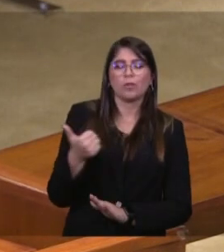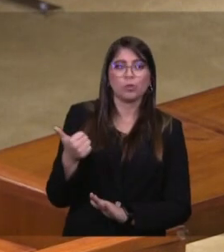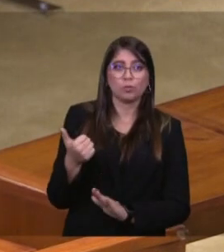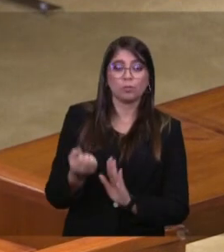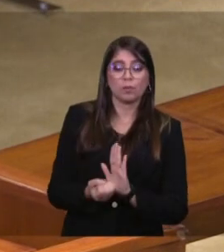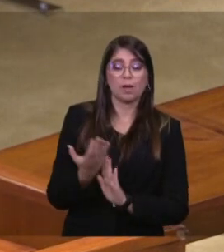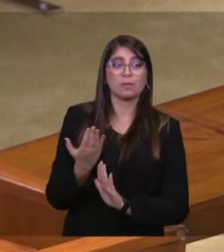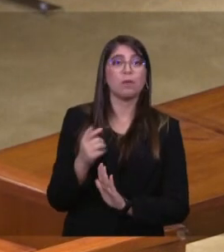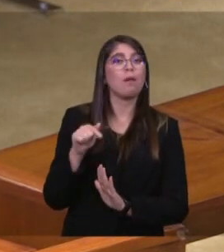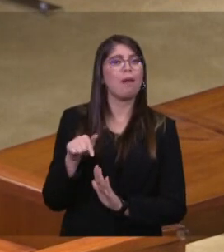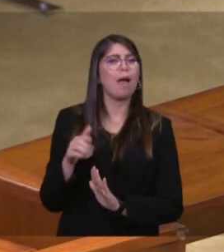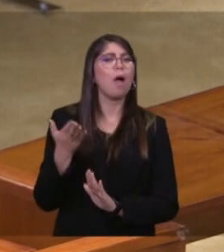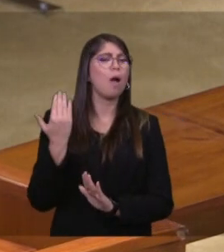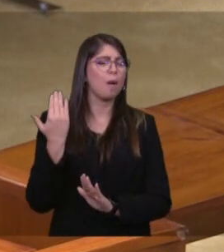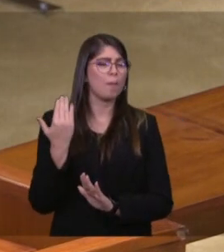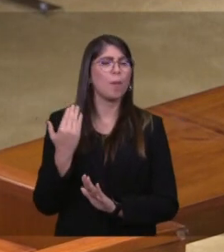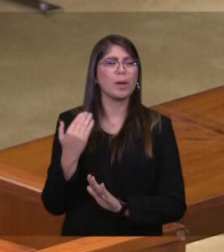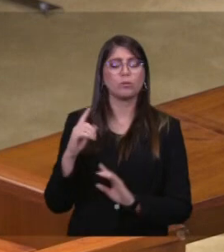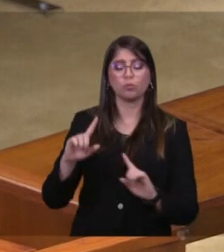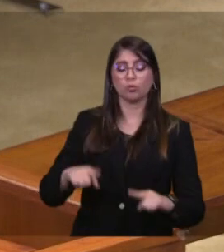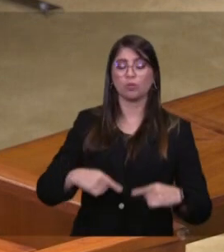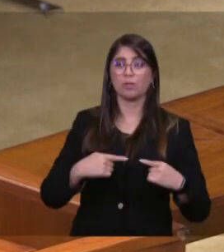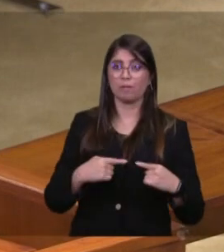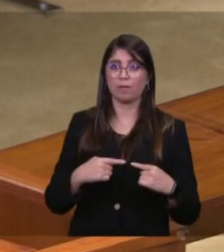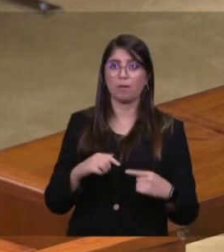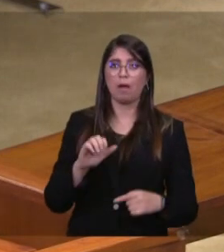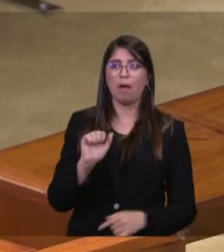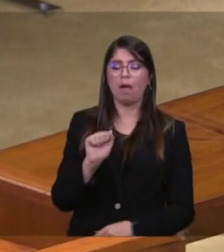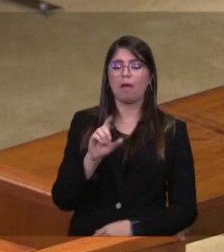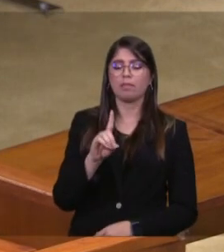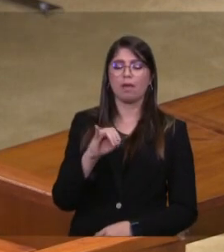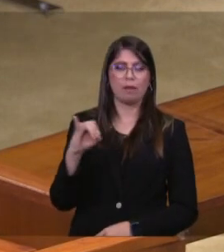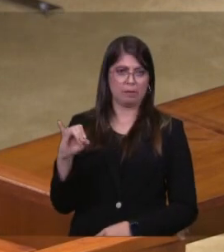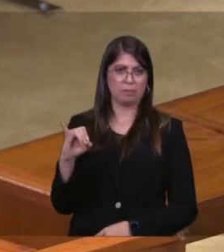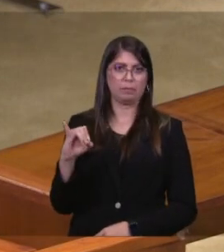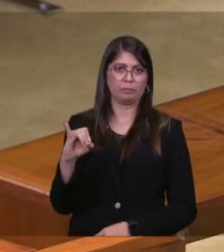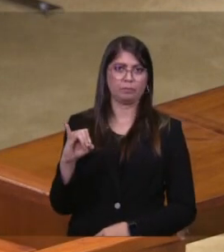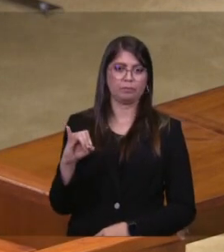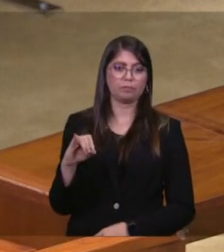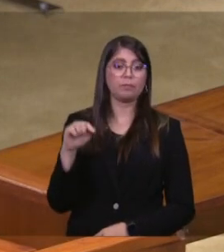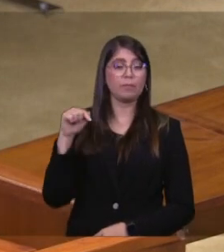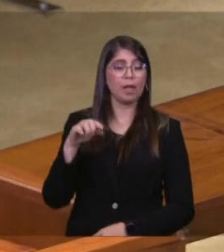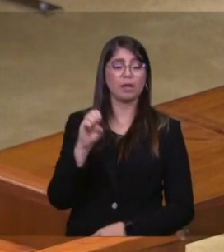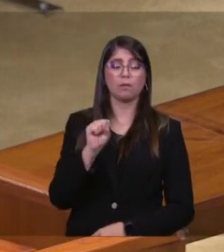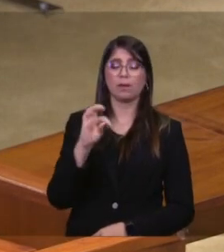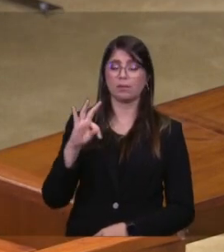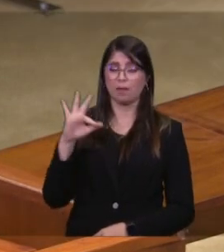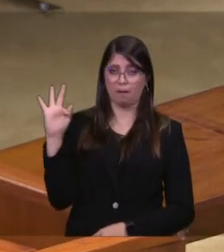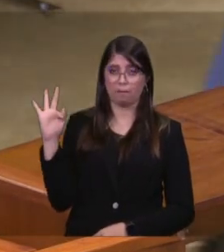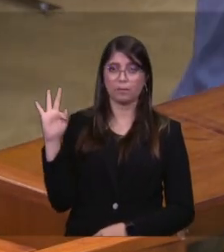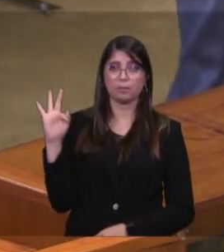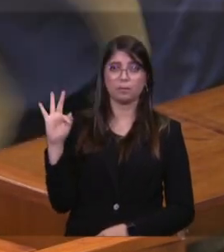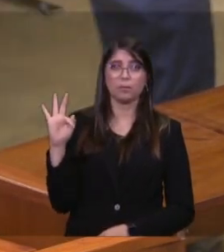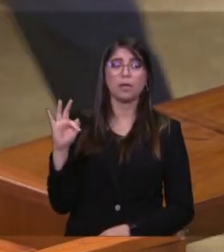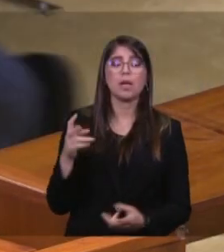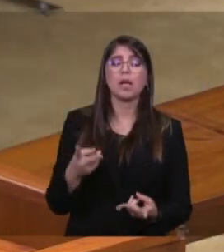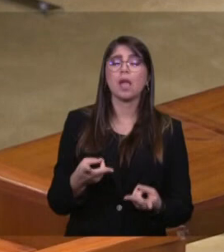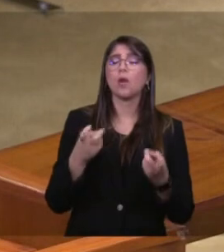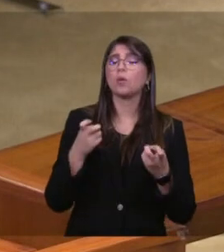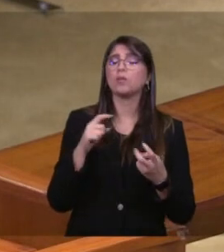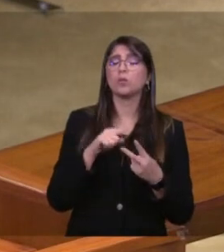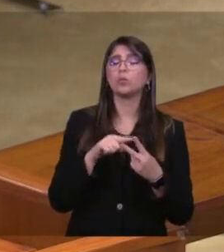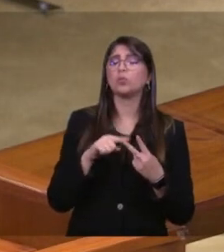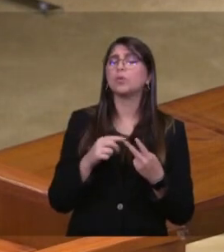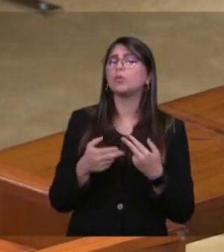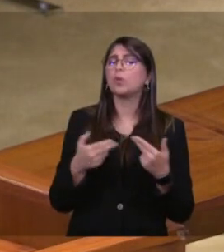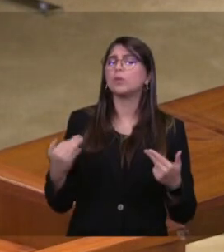oportunidade, este protocolo ele foi desafiado via ação direta de inconstitucionalidade e, aqui no Supremo Tribunal Federal, foi reconhecida duas